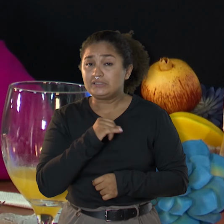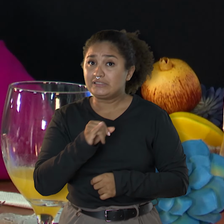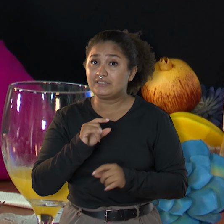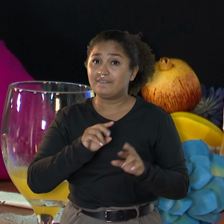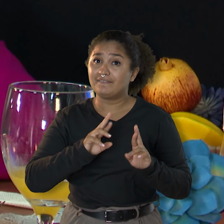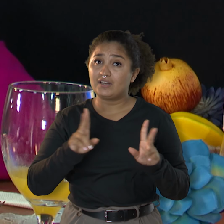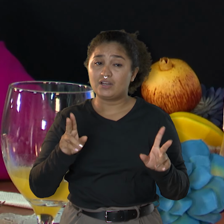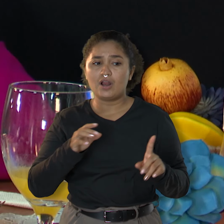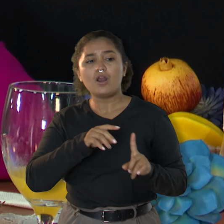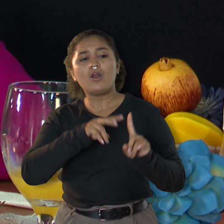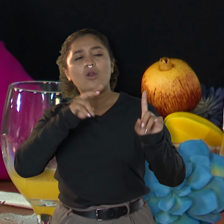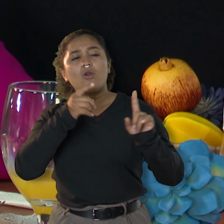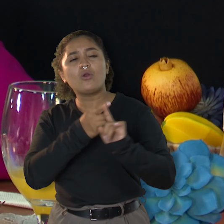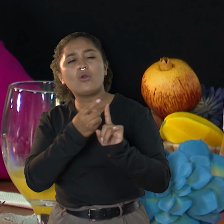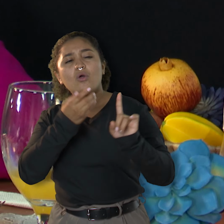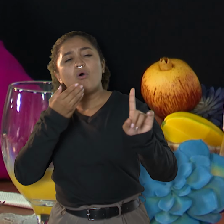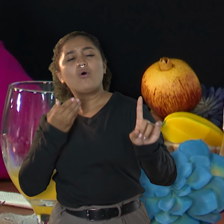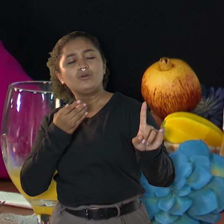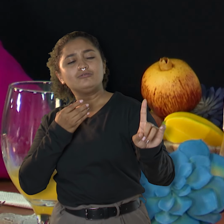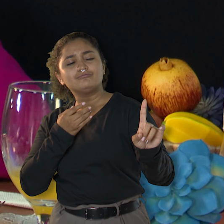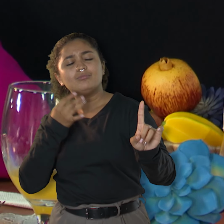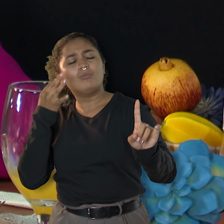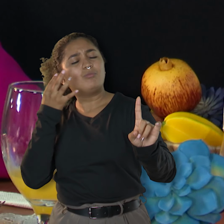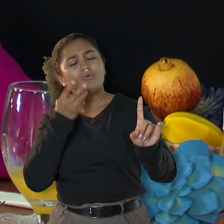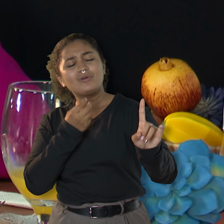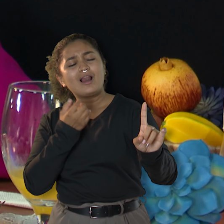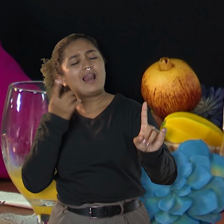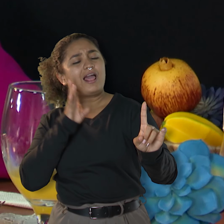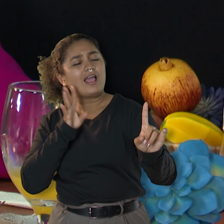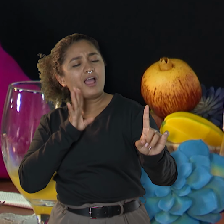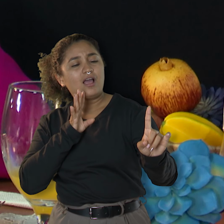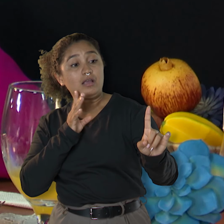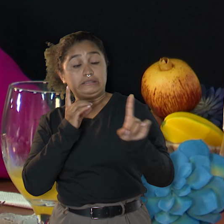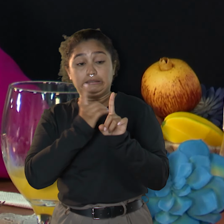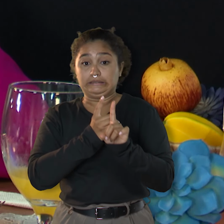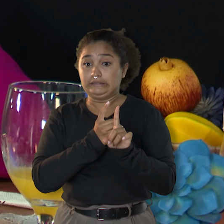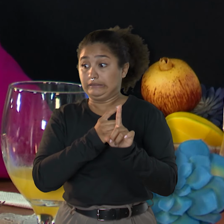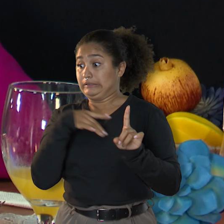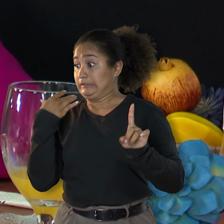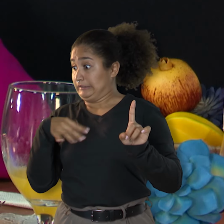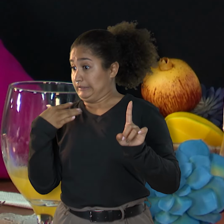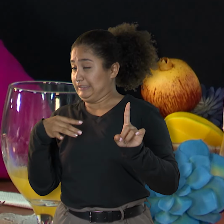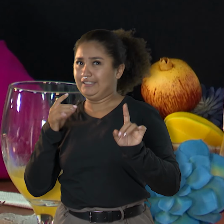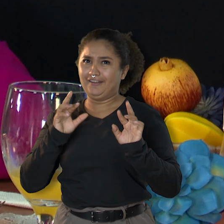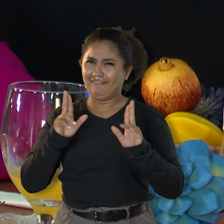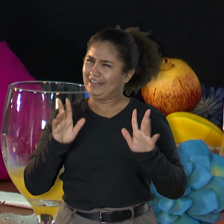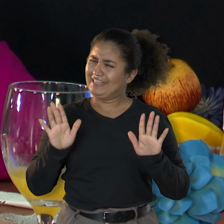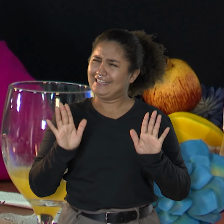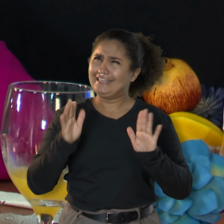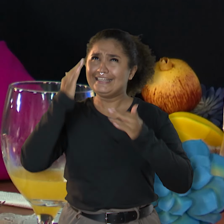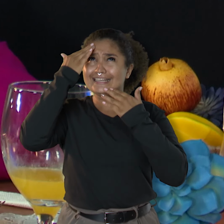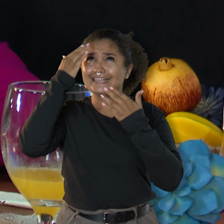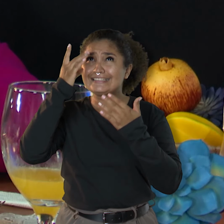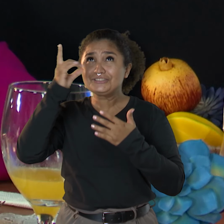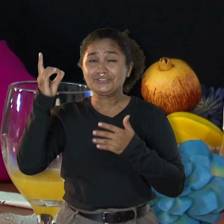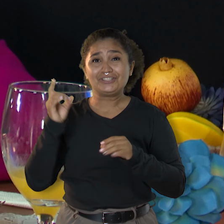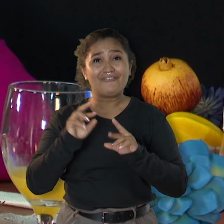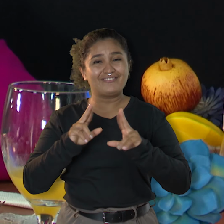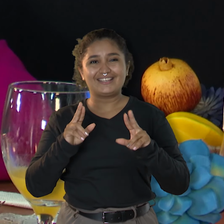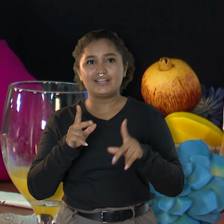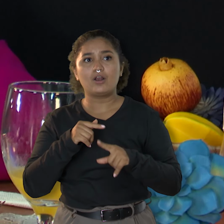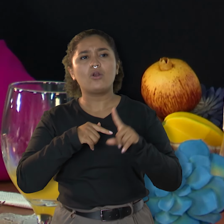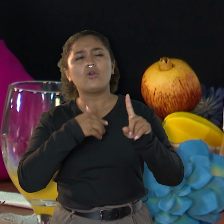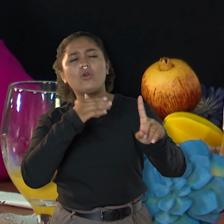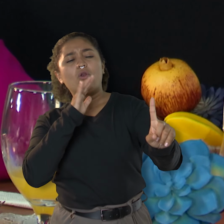contrário. As pessoas de longe falam assim, nossa, aquela pessoa tão maravilhosa. Aí quando vai conviver, fala, meu Deus do céu, isso aqui é uma cobra, né? Graças a Deus comigo é o contrário. De longe